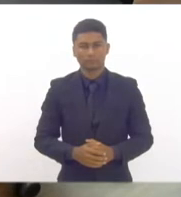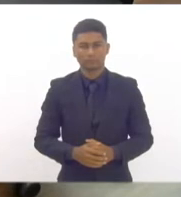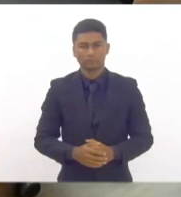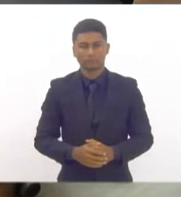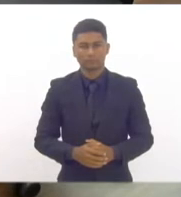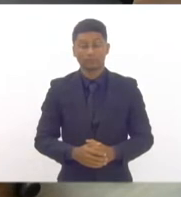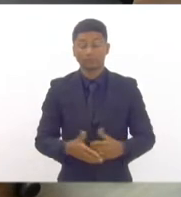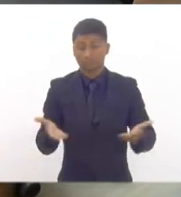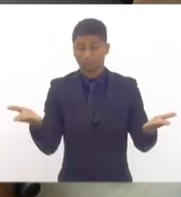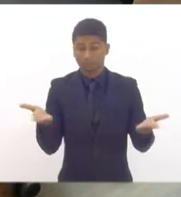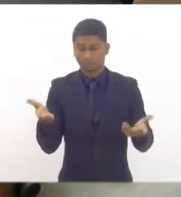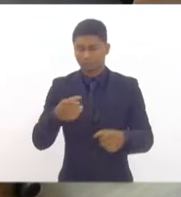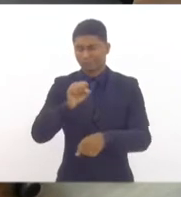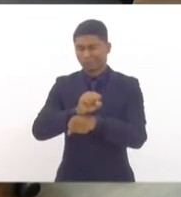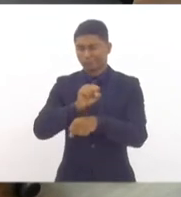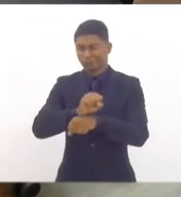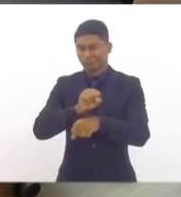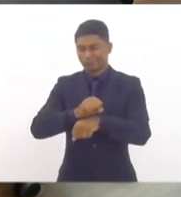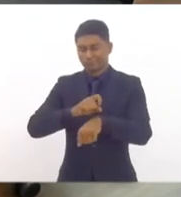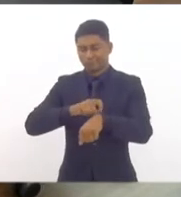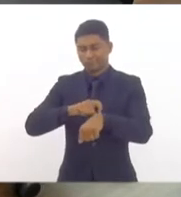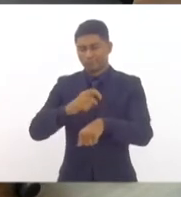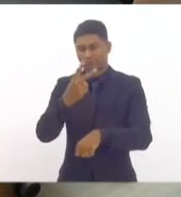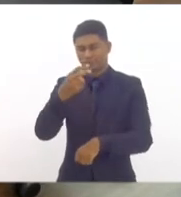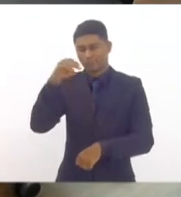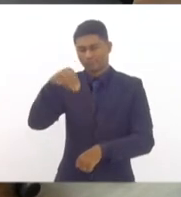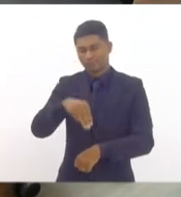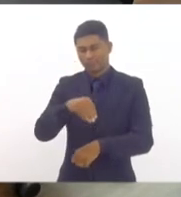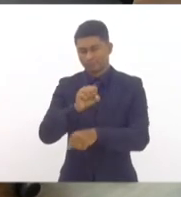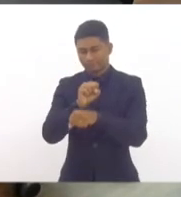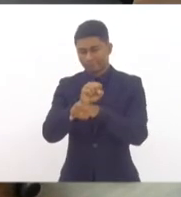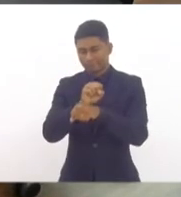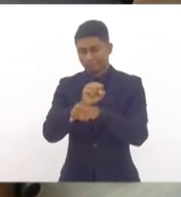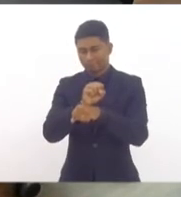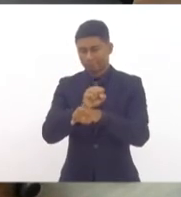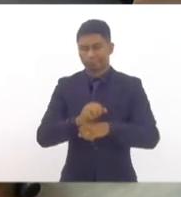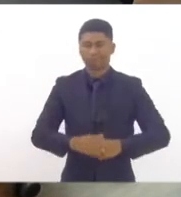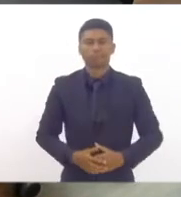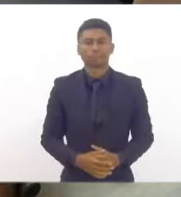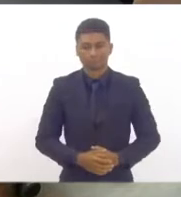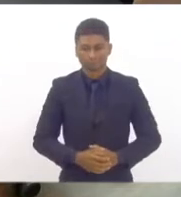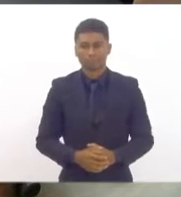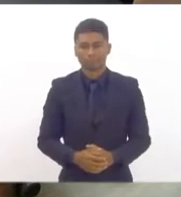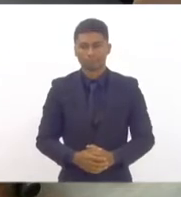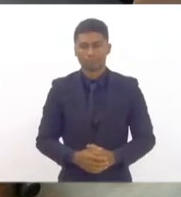vamos só aguardar 2 minutinhos aqui. Enquanto isso,